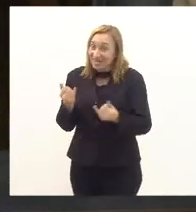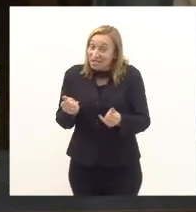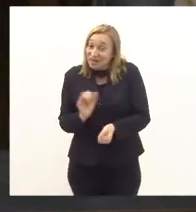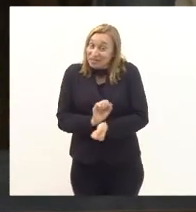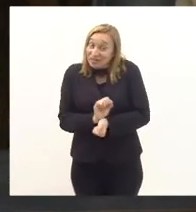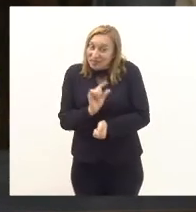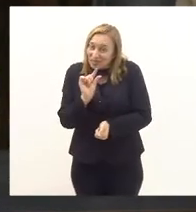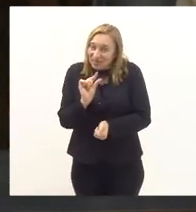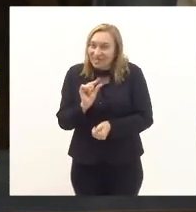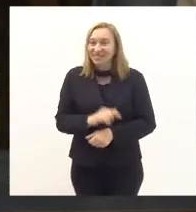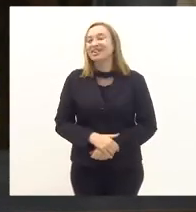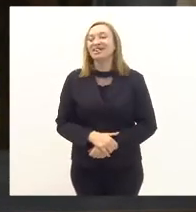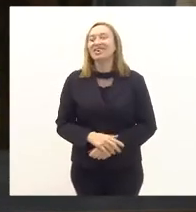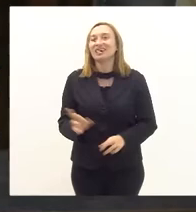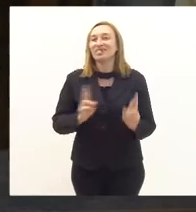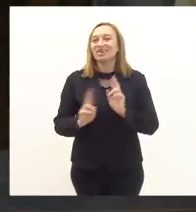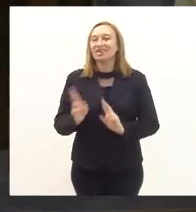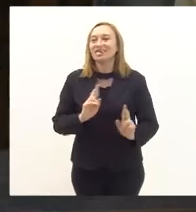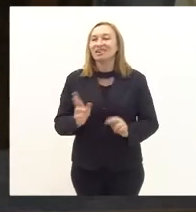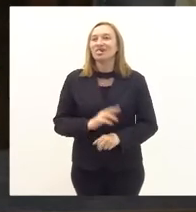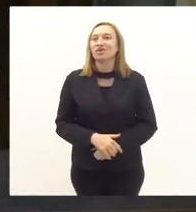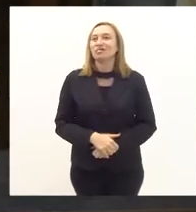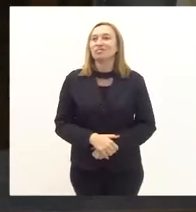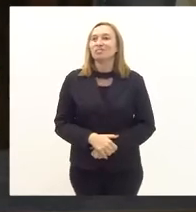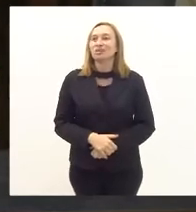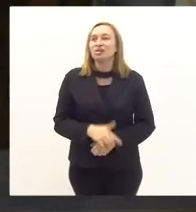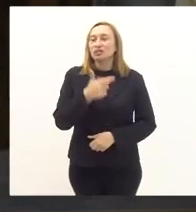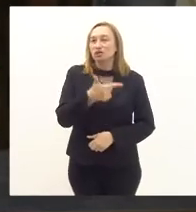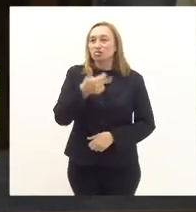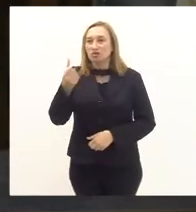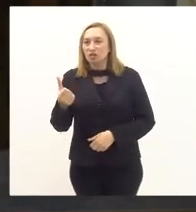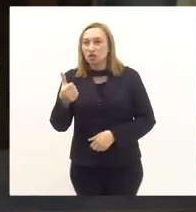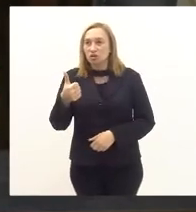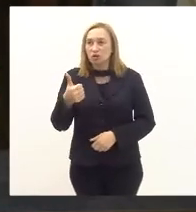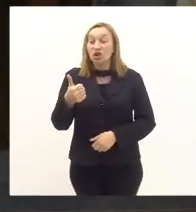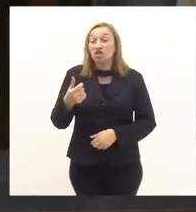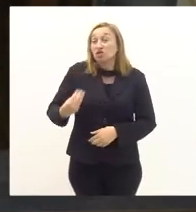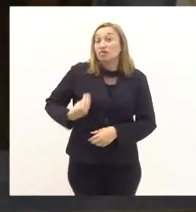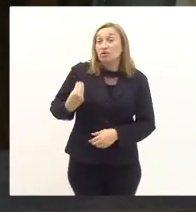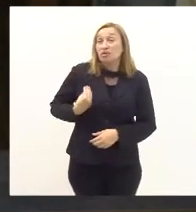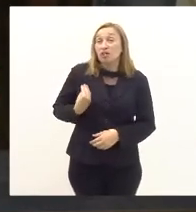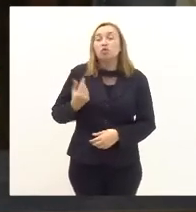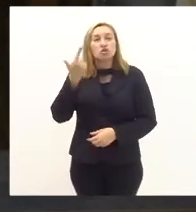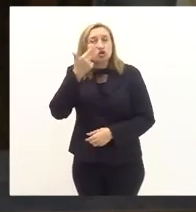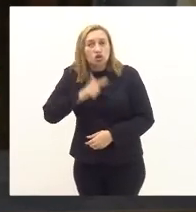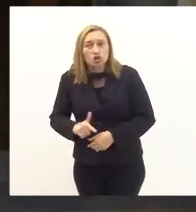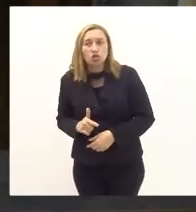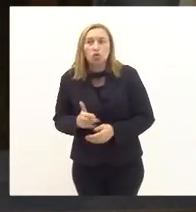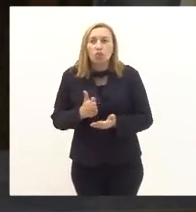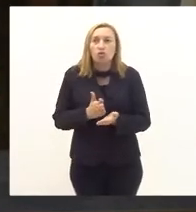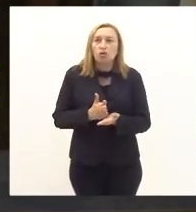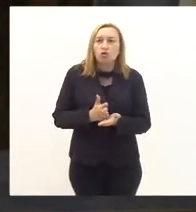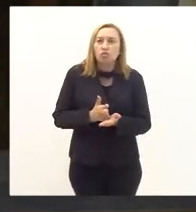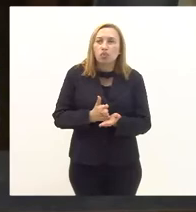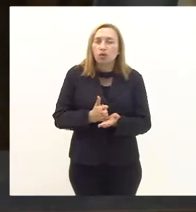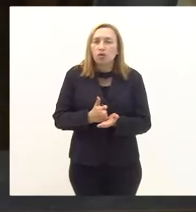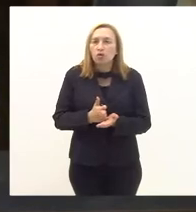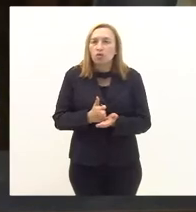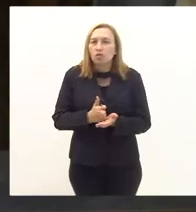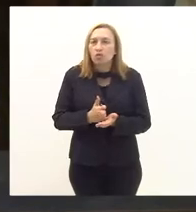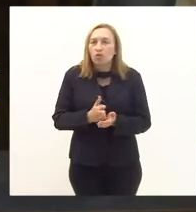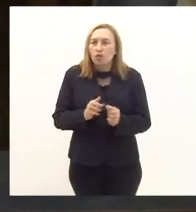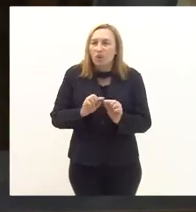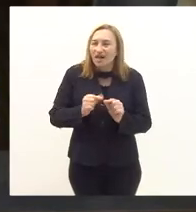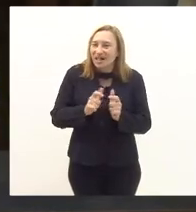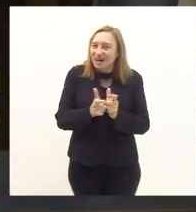aí. Com relação à questão de 2021, a gente viveu de novo uma curva alta em relação